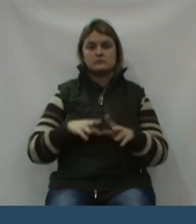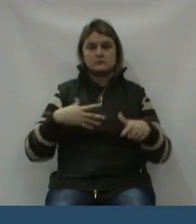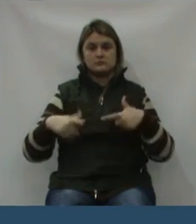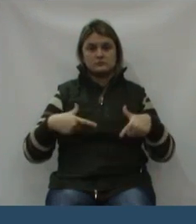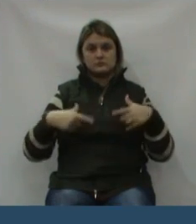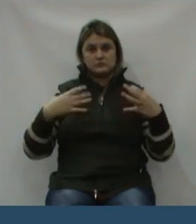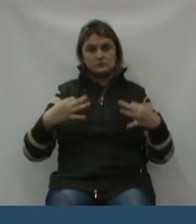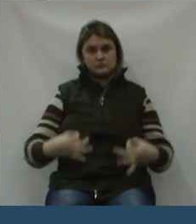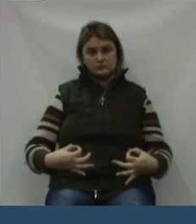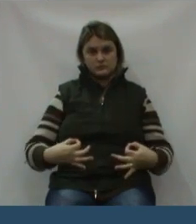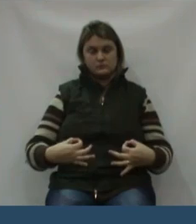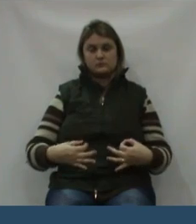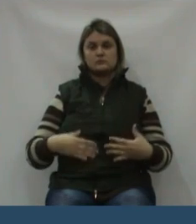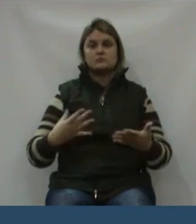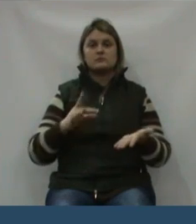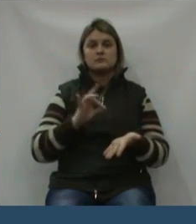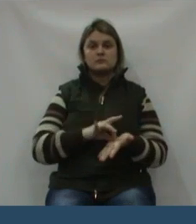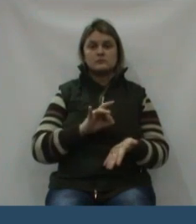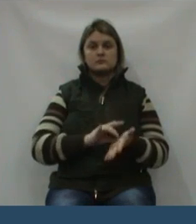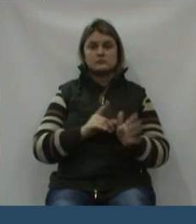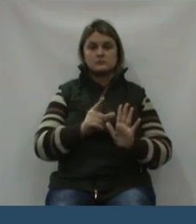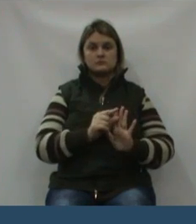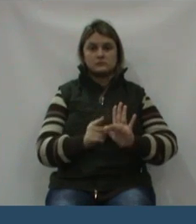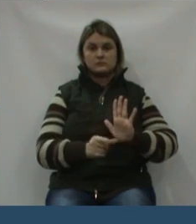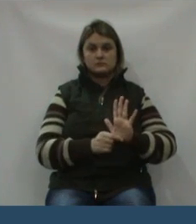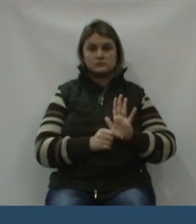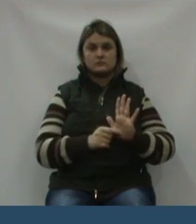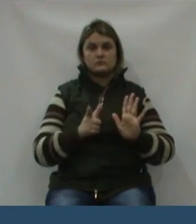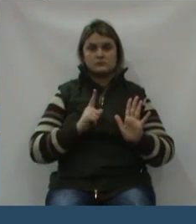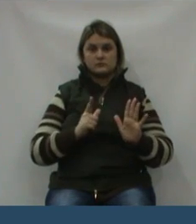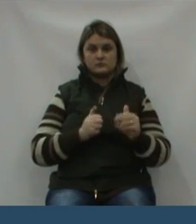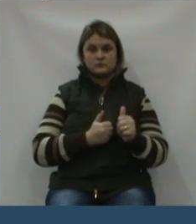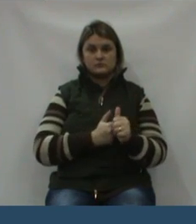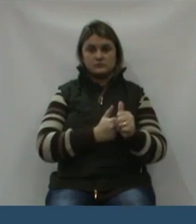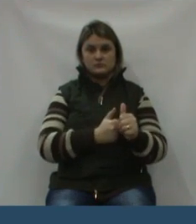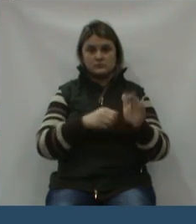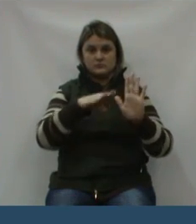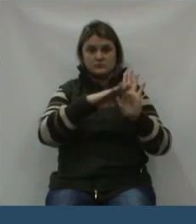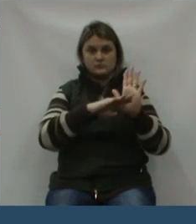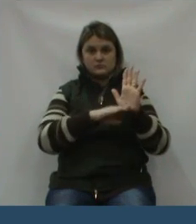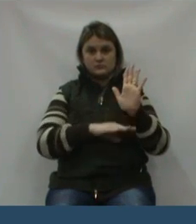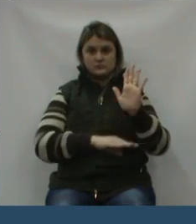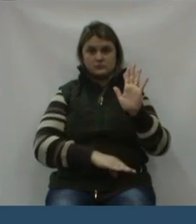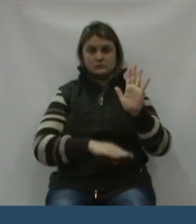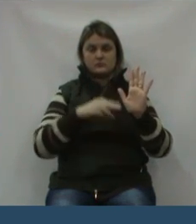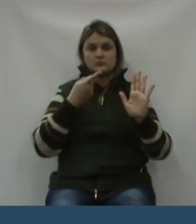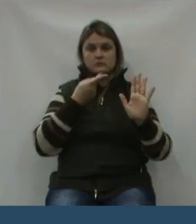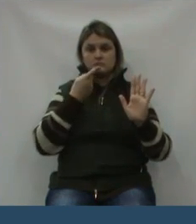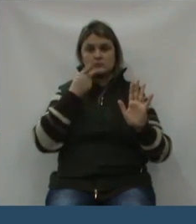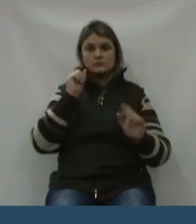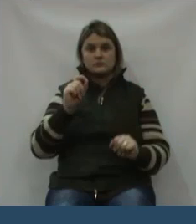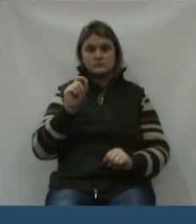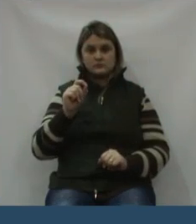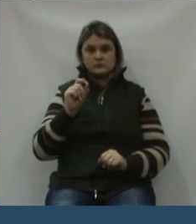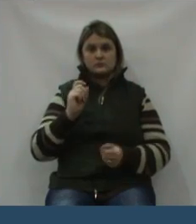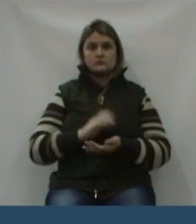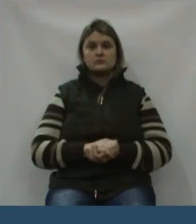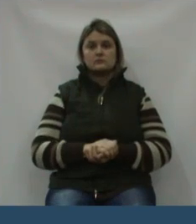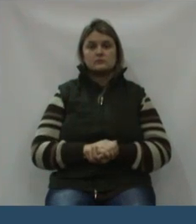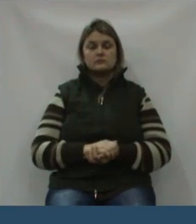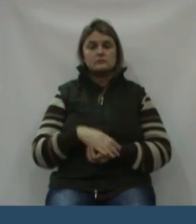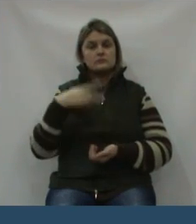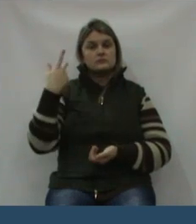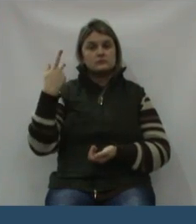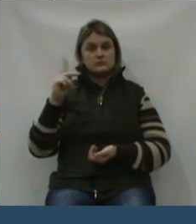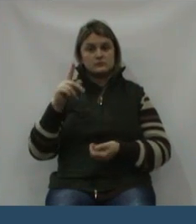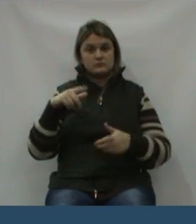eficiência. O mesmo artigo segue-se dizendo que